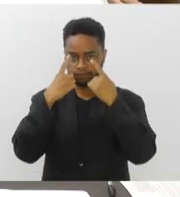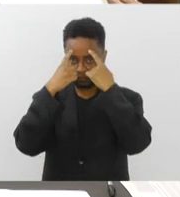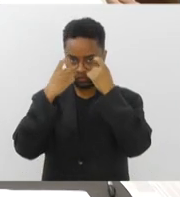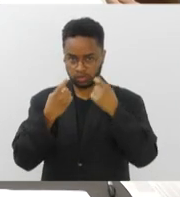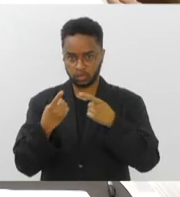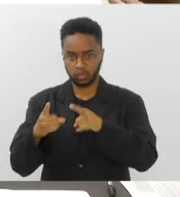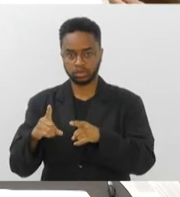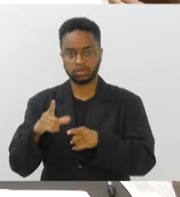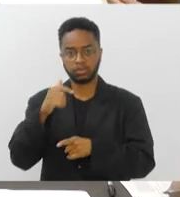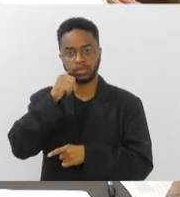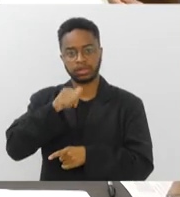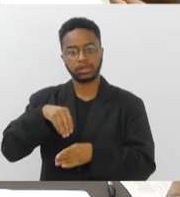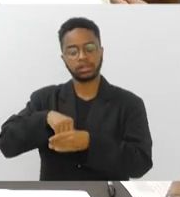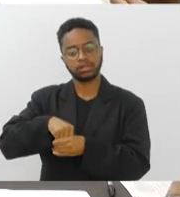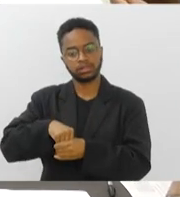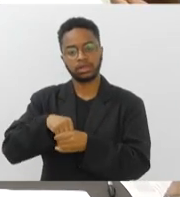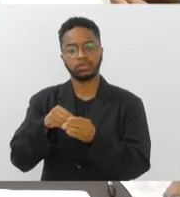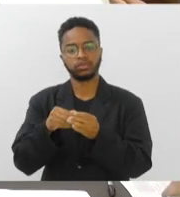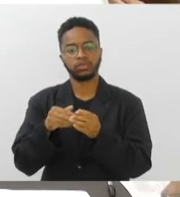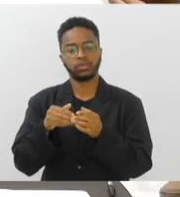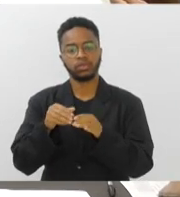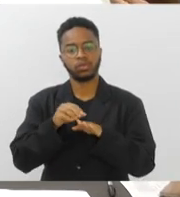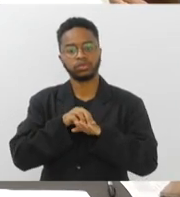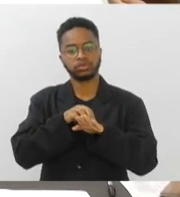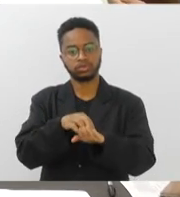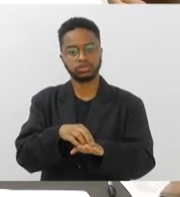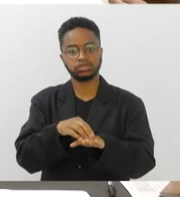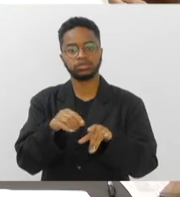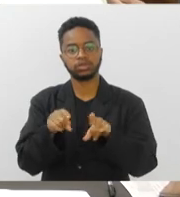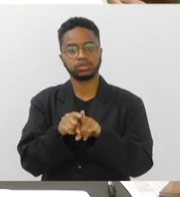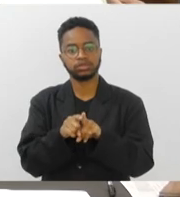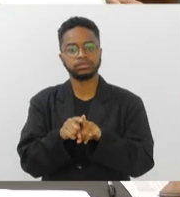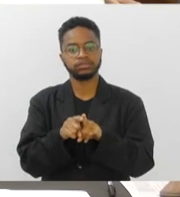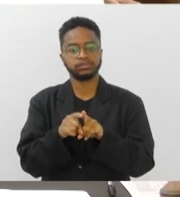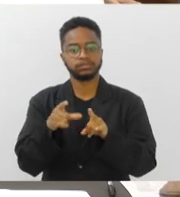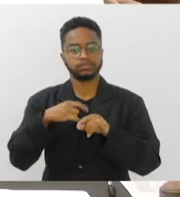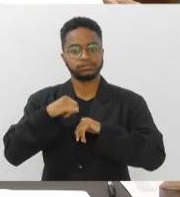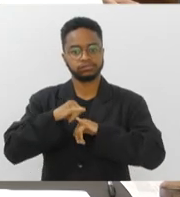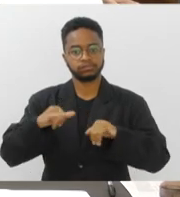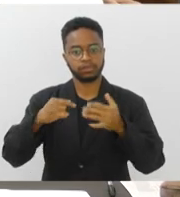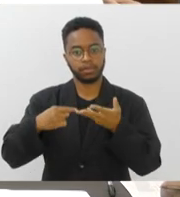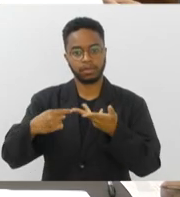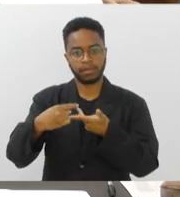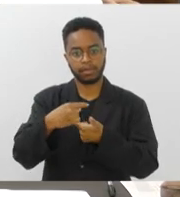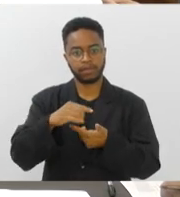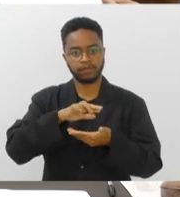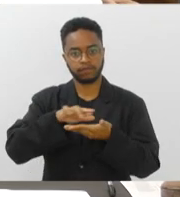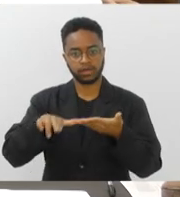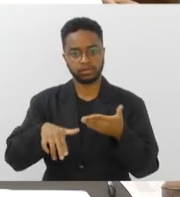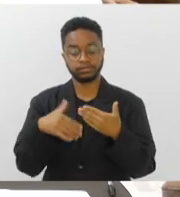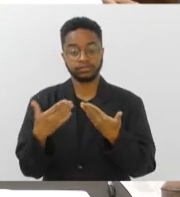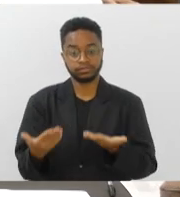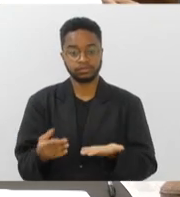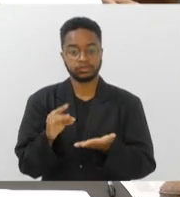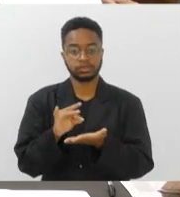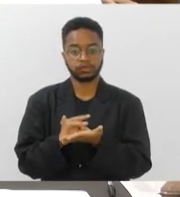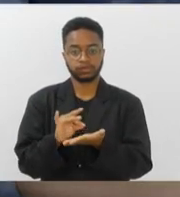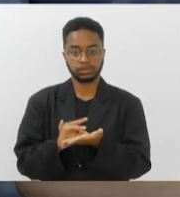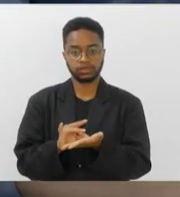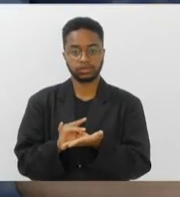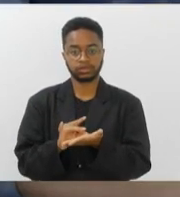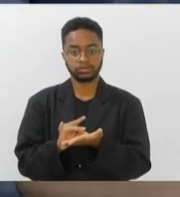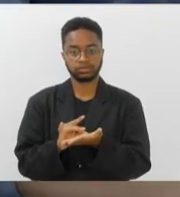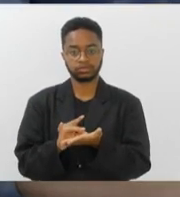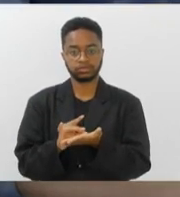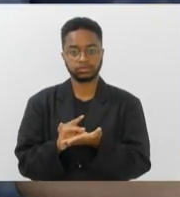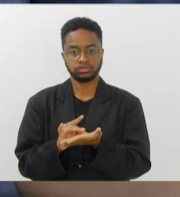dos coletivos, mediante implementação de campanha publicitária. Então, na verdade,